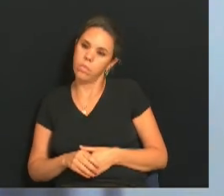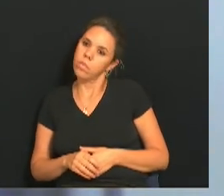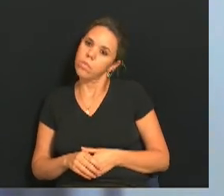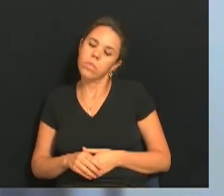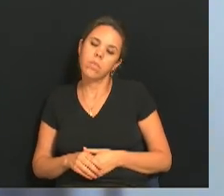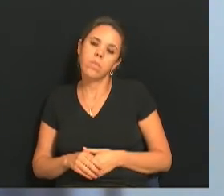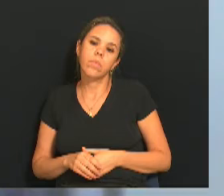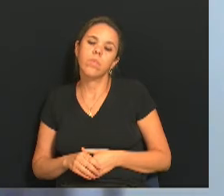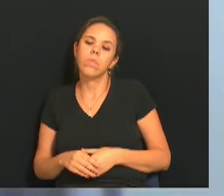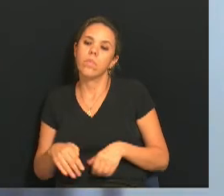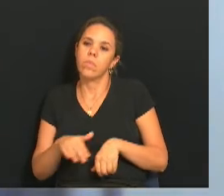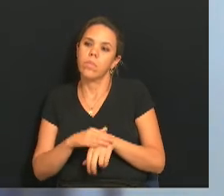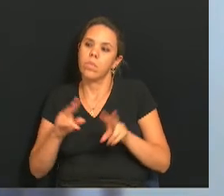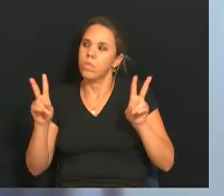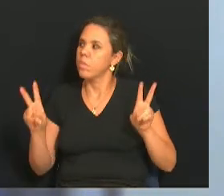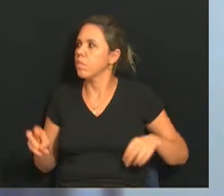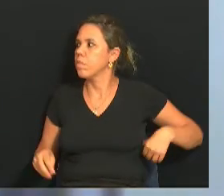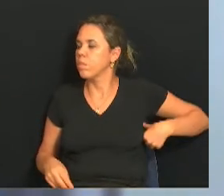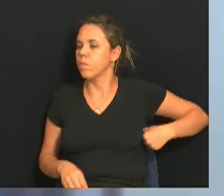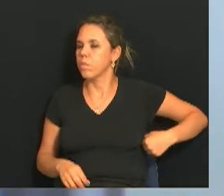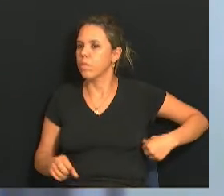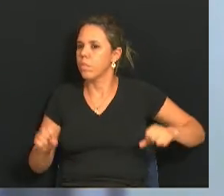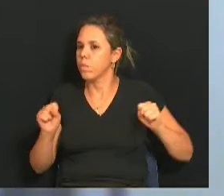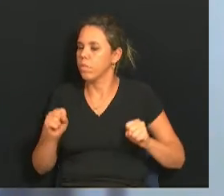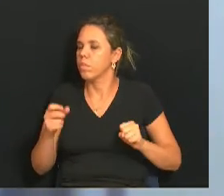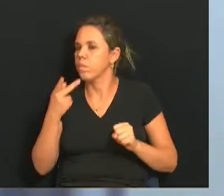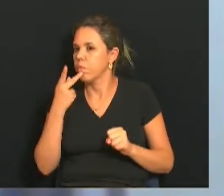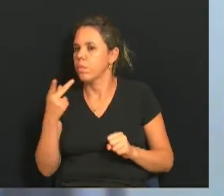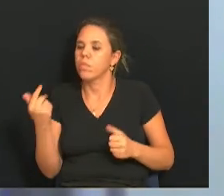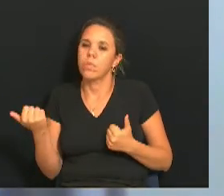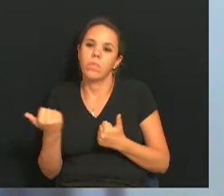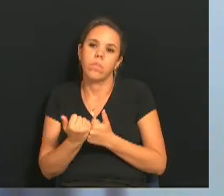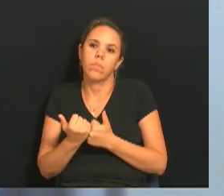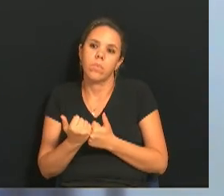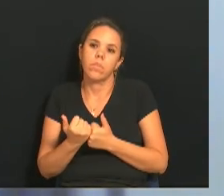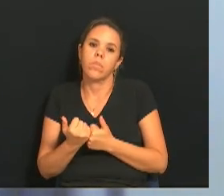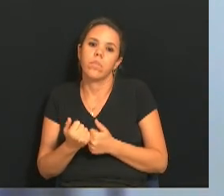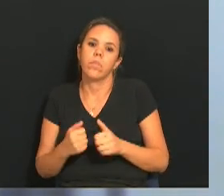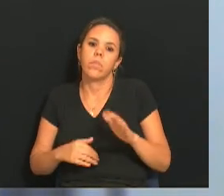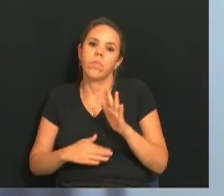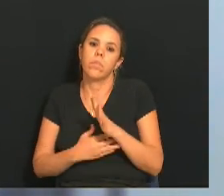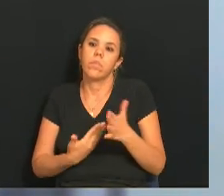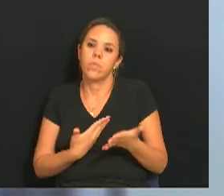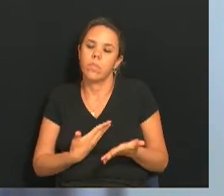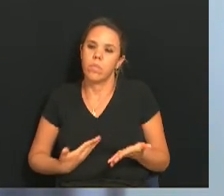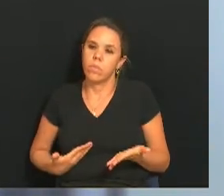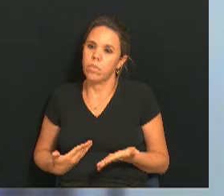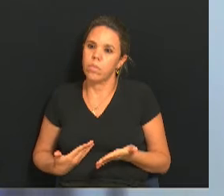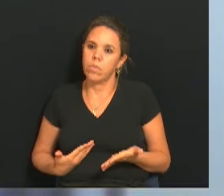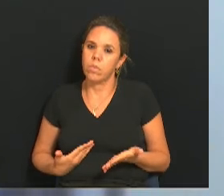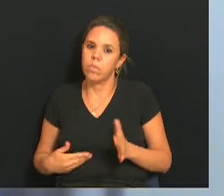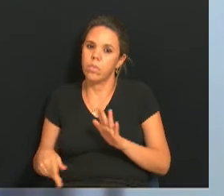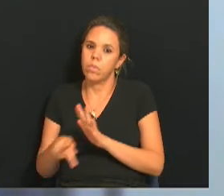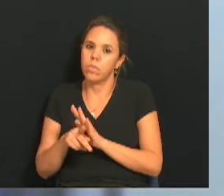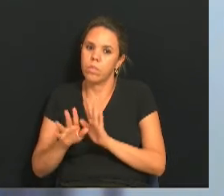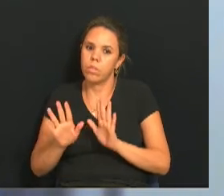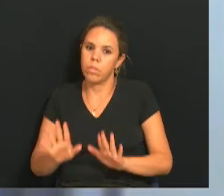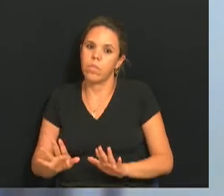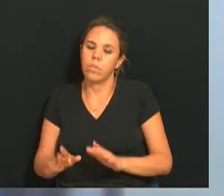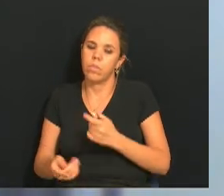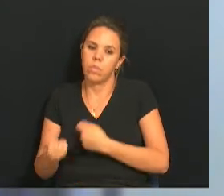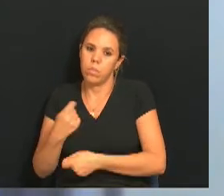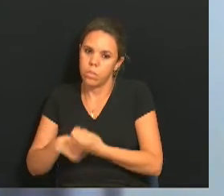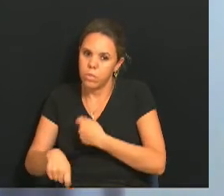conversar sobre eles, então eu não posso falar pela liderança do governo na Câmara e nem mesmo pelo governo em si, né, pela administração